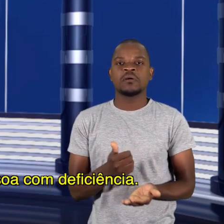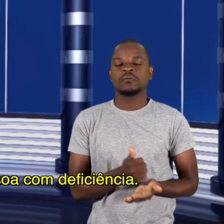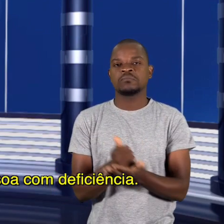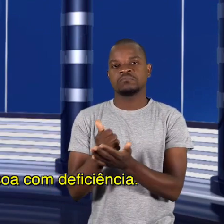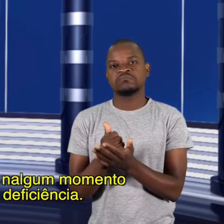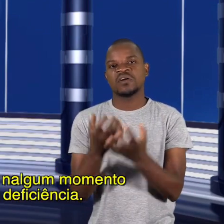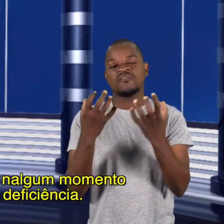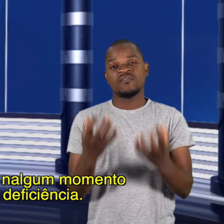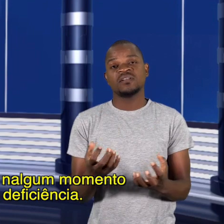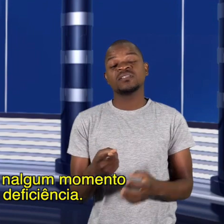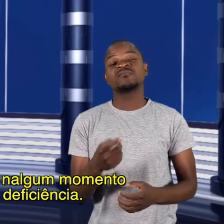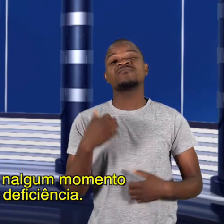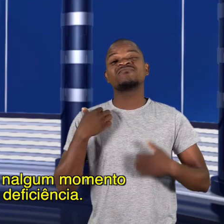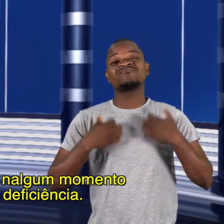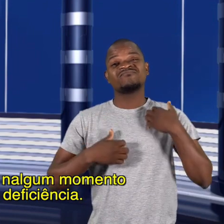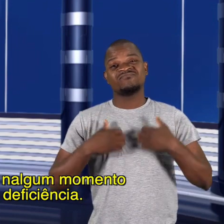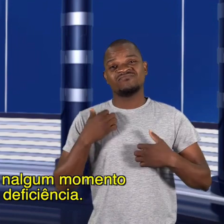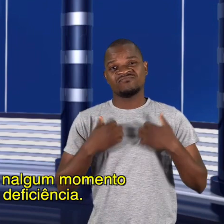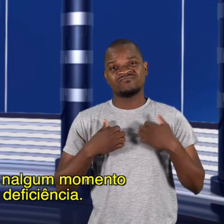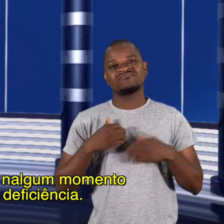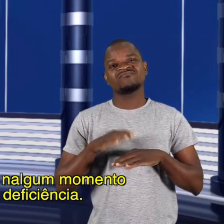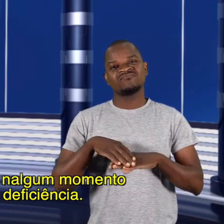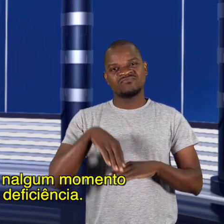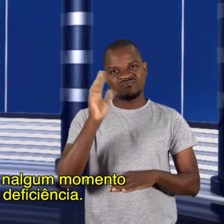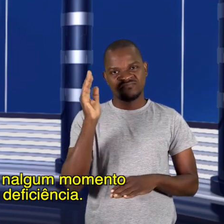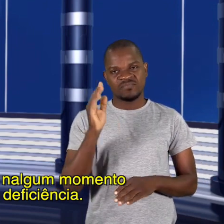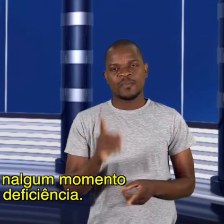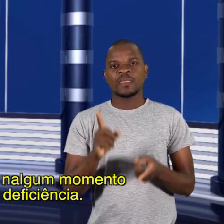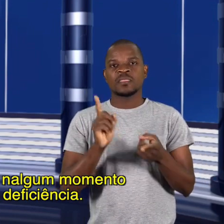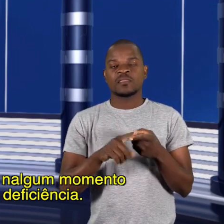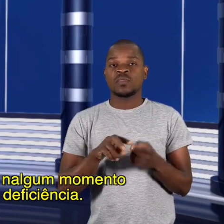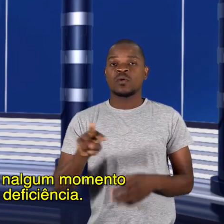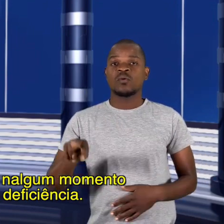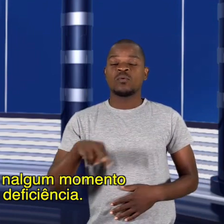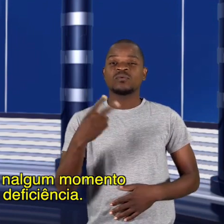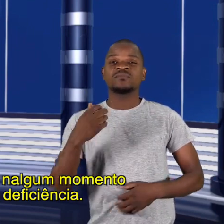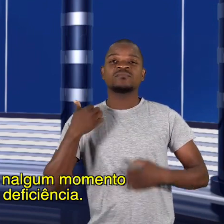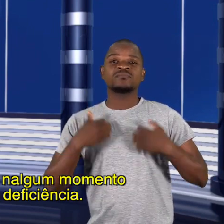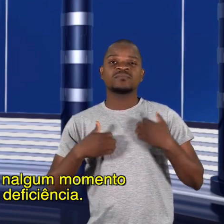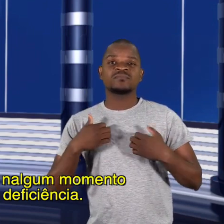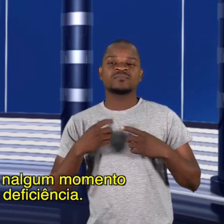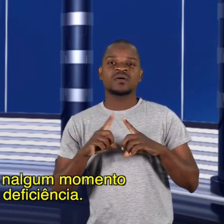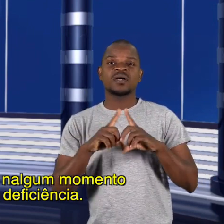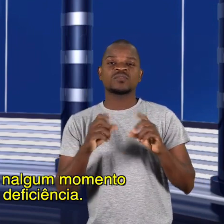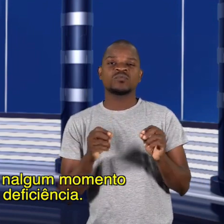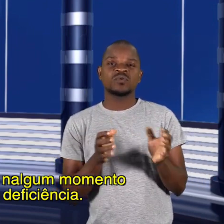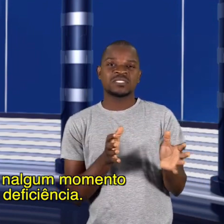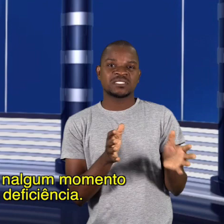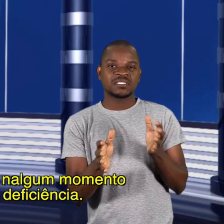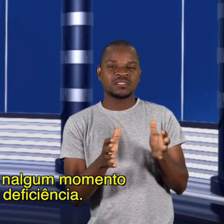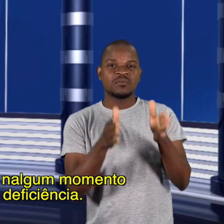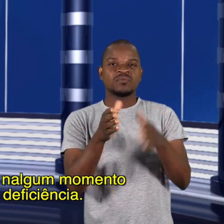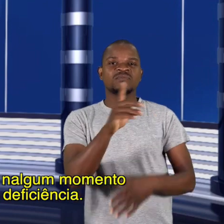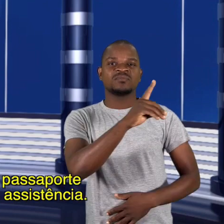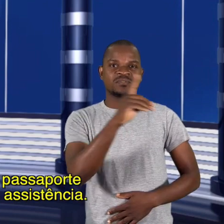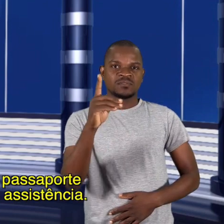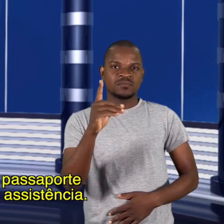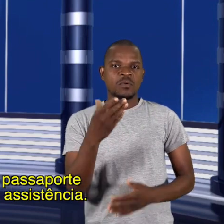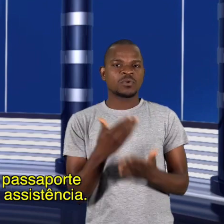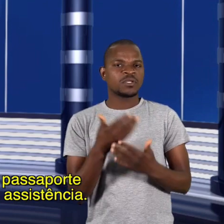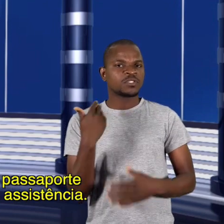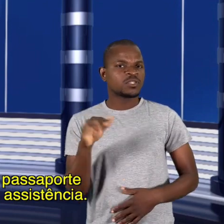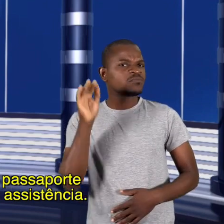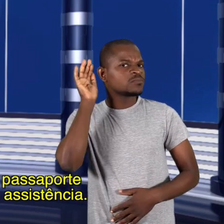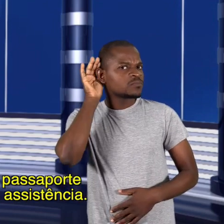pessoas com deficiência. Acho que nós estamos a ver em vários canais de informação que em algum momento estão a afastar as pessoas com deficiência porque